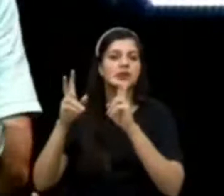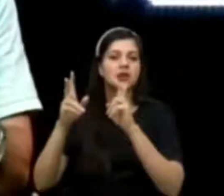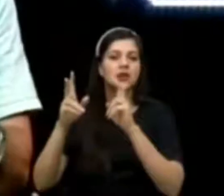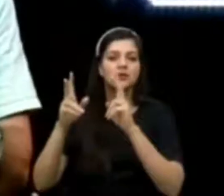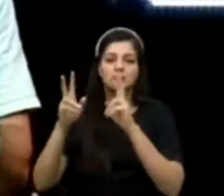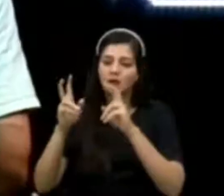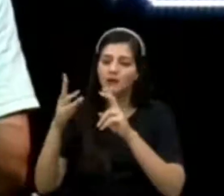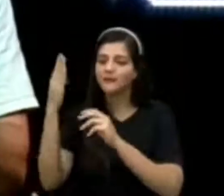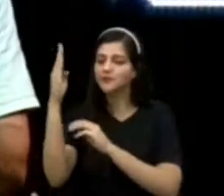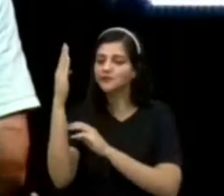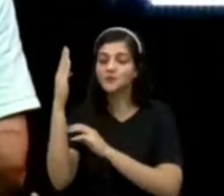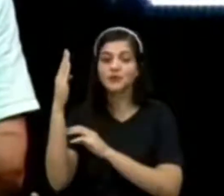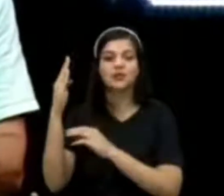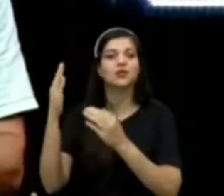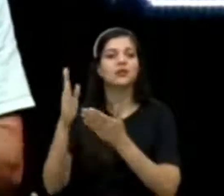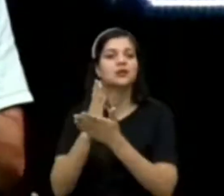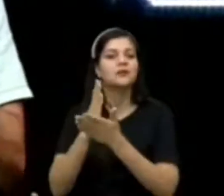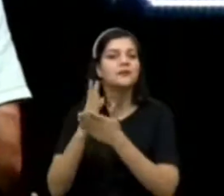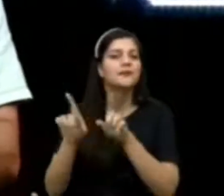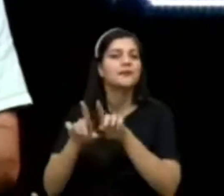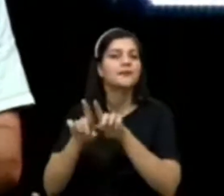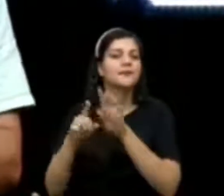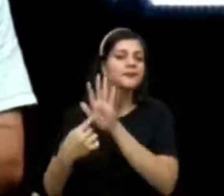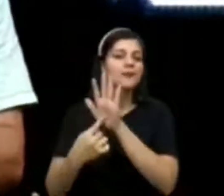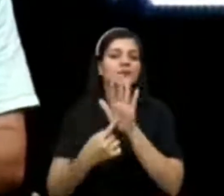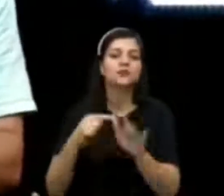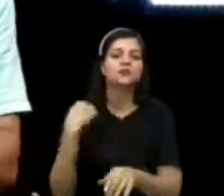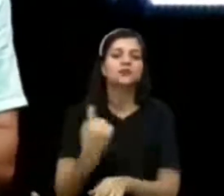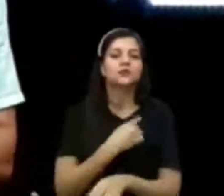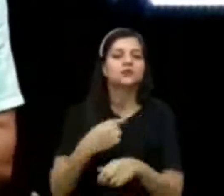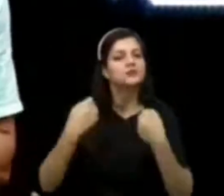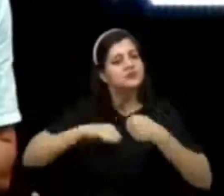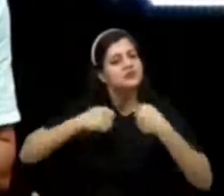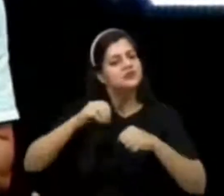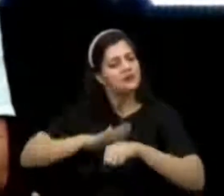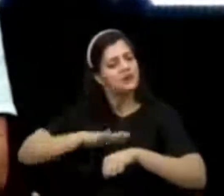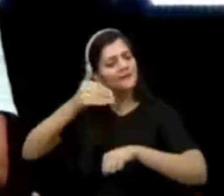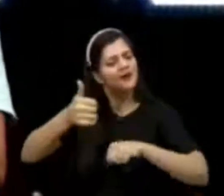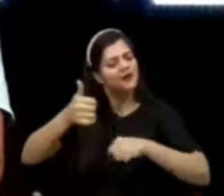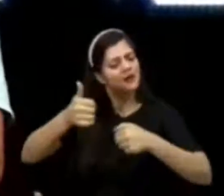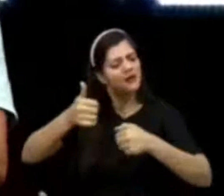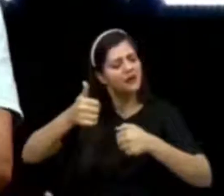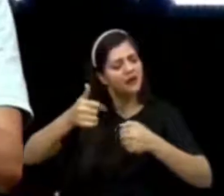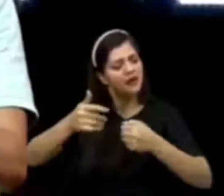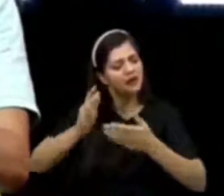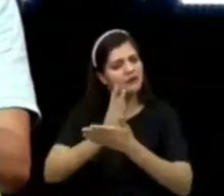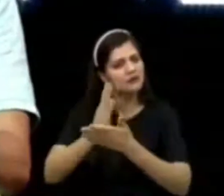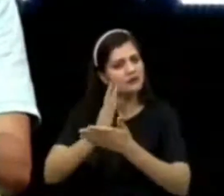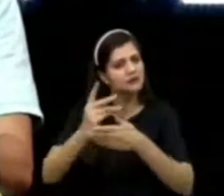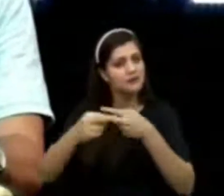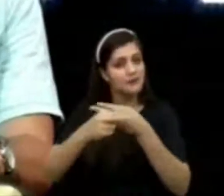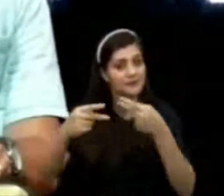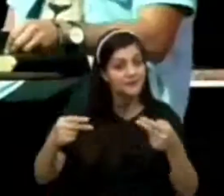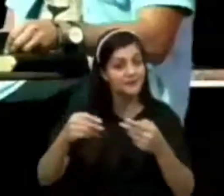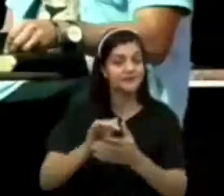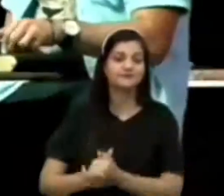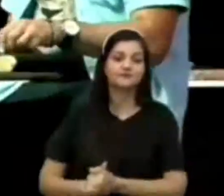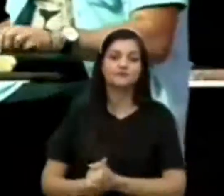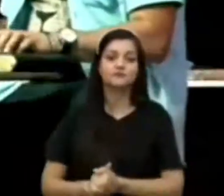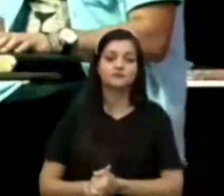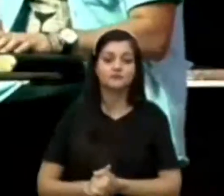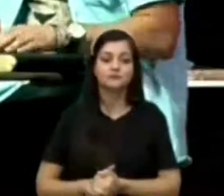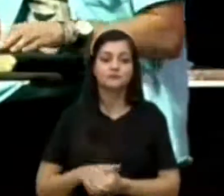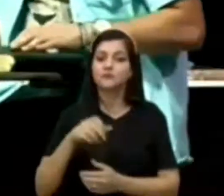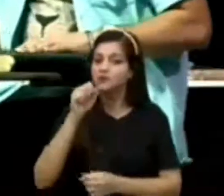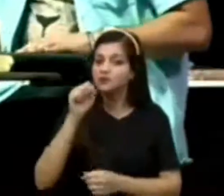vezes nos mostrando que nós precisamos melhorar em algumas coisas. É, a Bíblia fala, né,